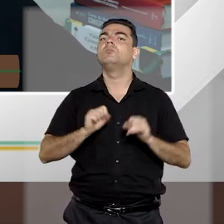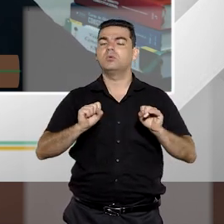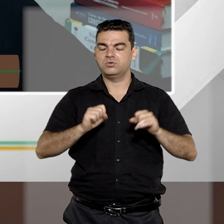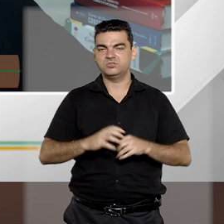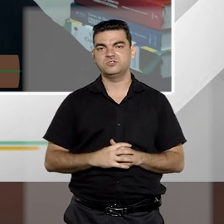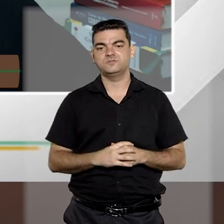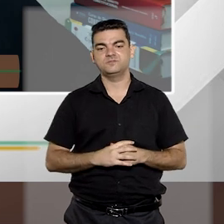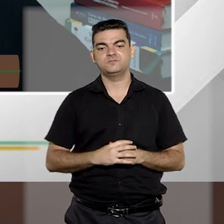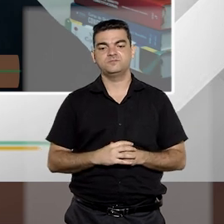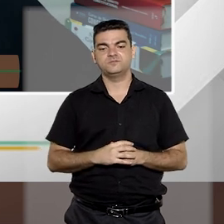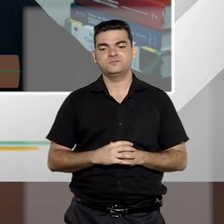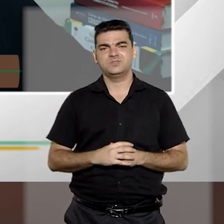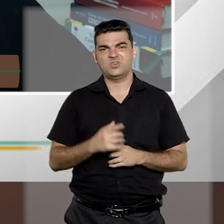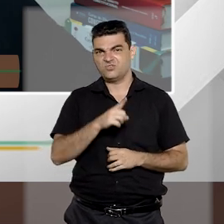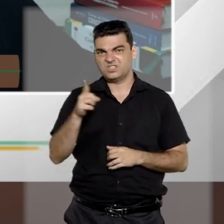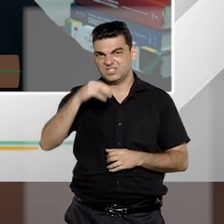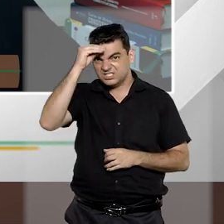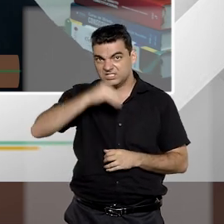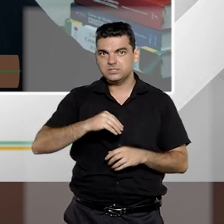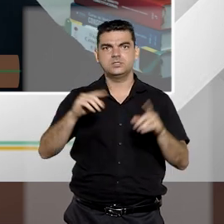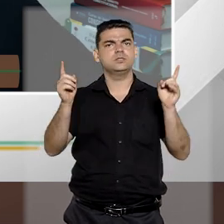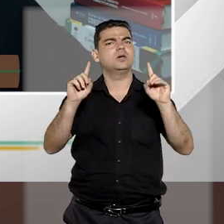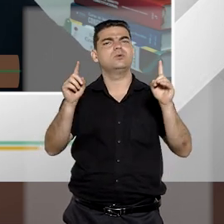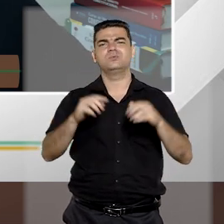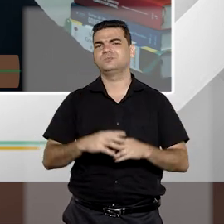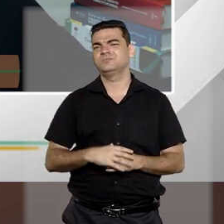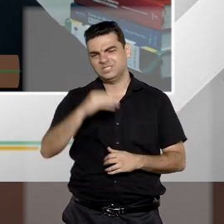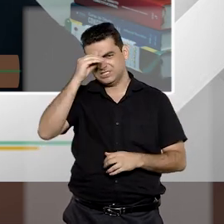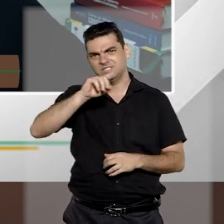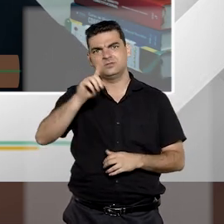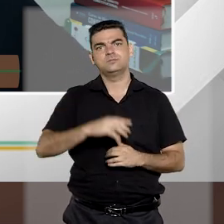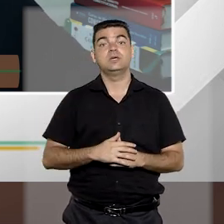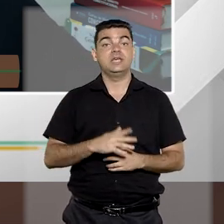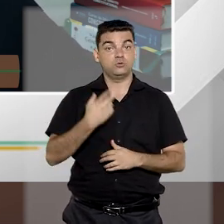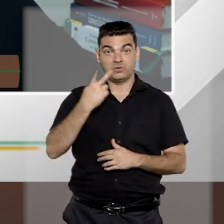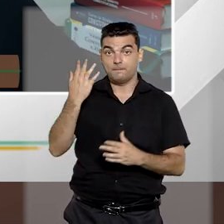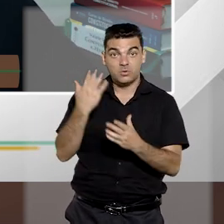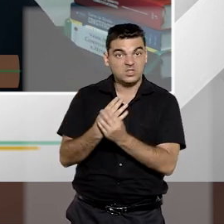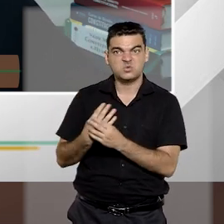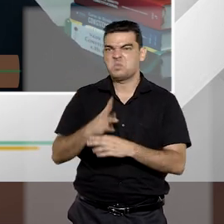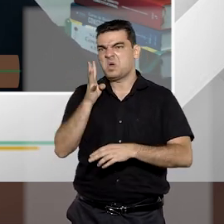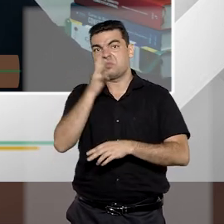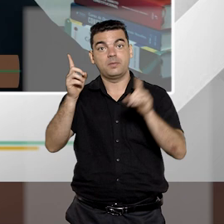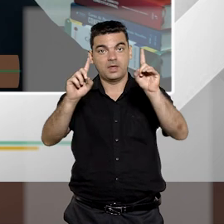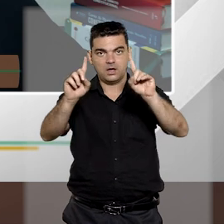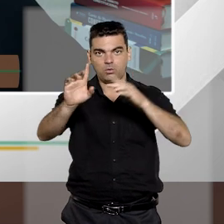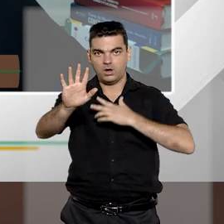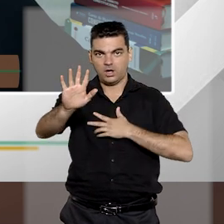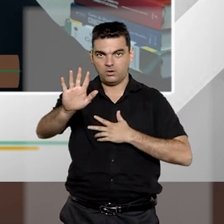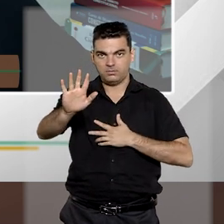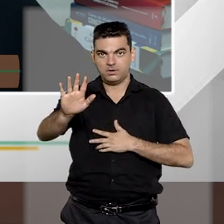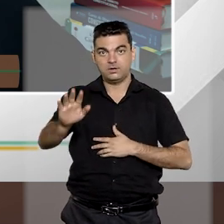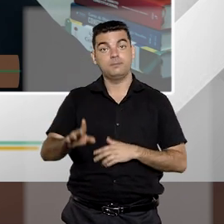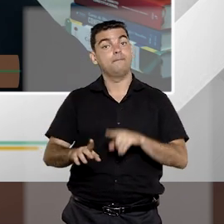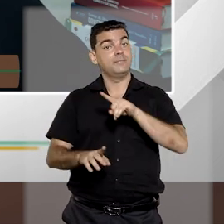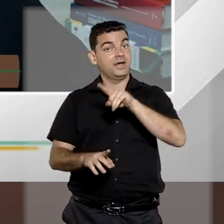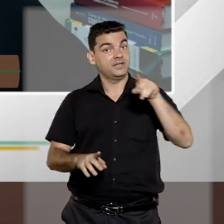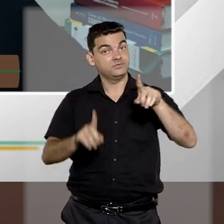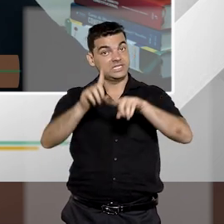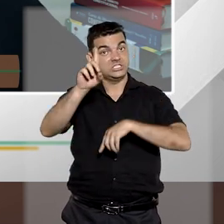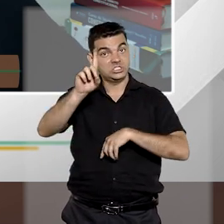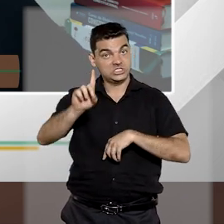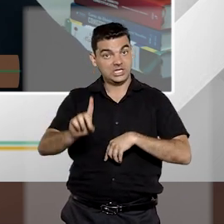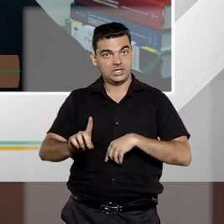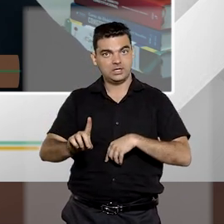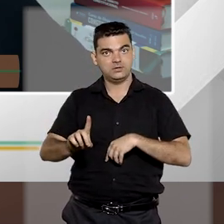você sofreu nos seus direitos. Jamais, Fátima, estimulando a judicialização, né, mas ensinando as pessoas que elas devem sim tomar